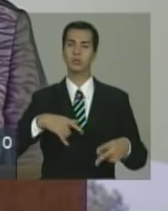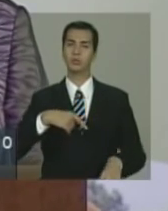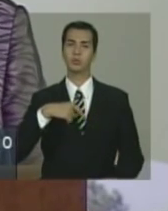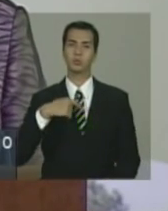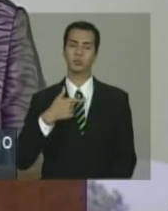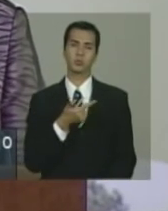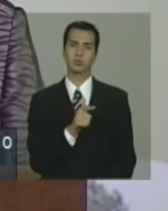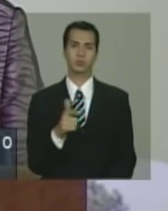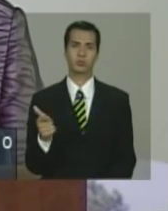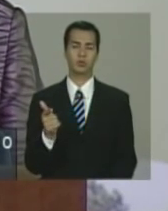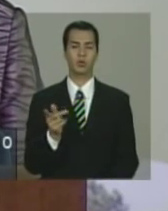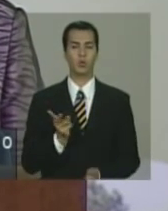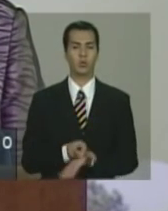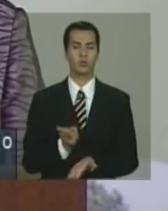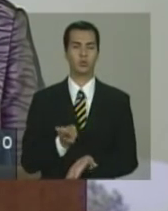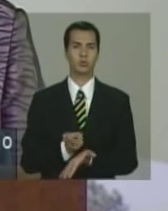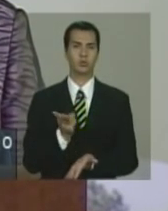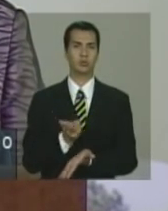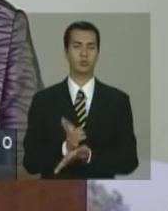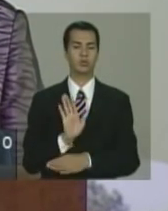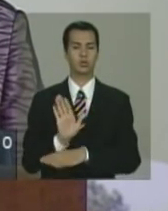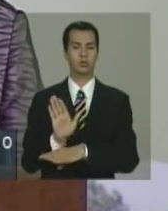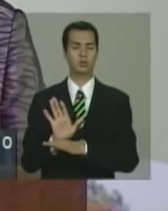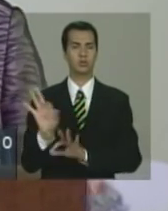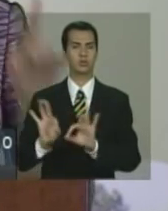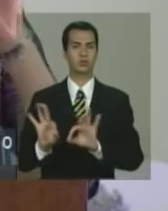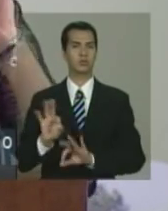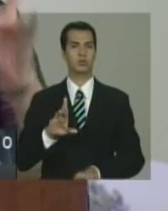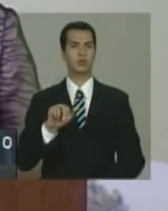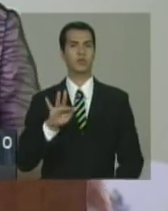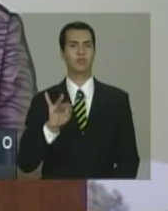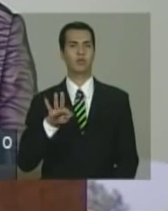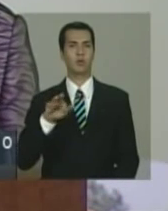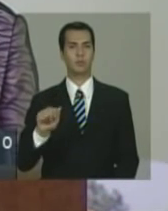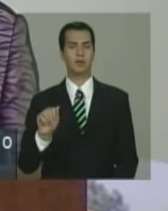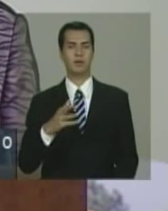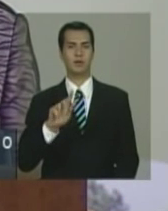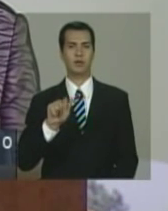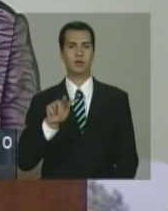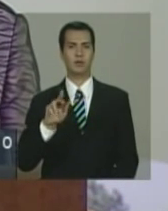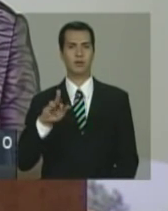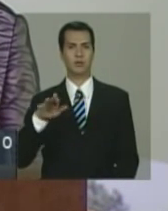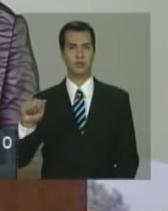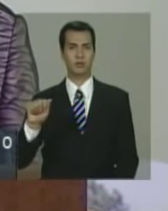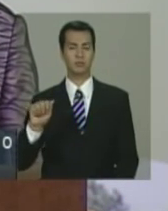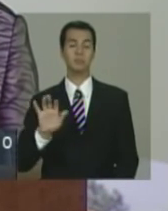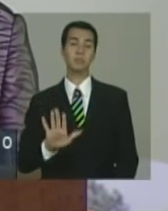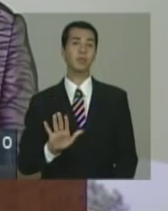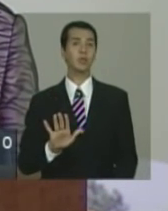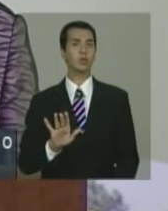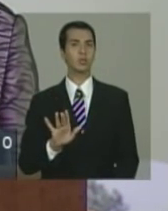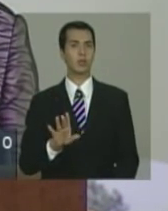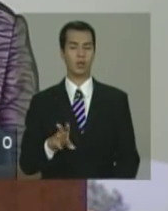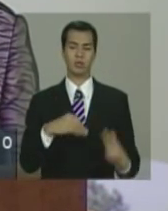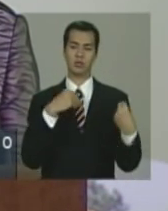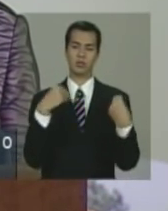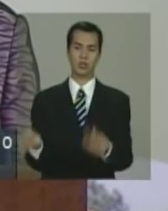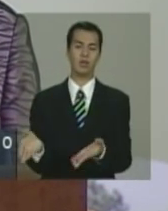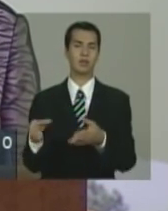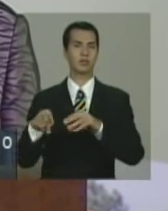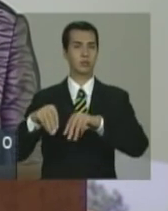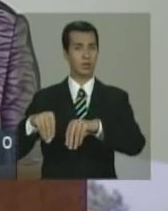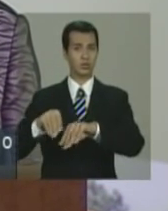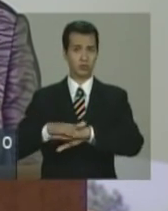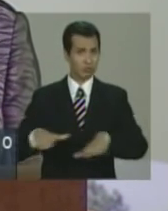prosseguimos com o trabalho da reforma agrária. Não basta ter acesso à terra, nós sabemos. Há